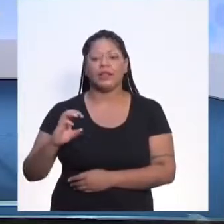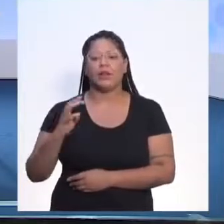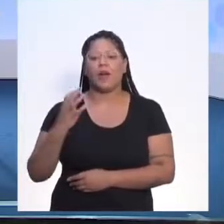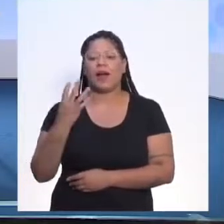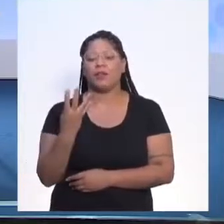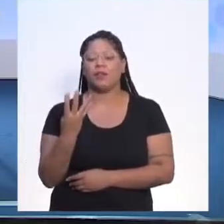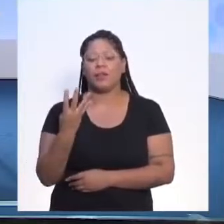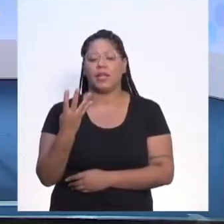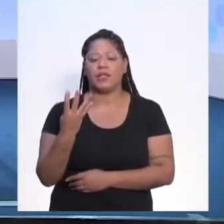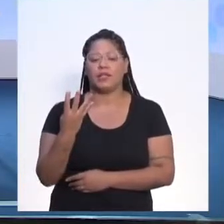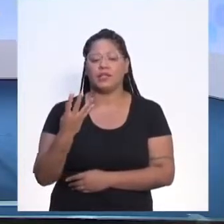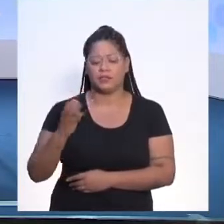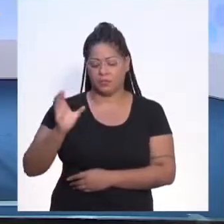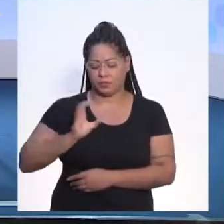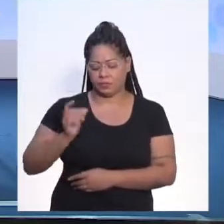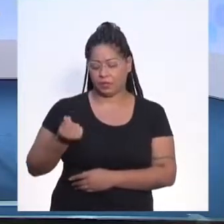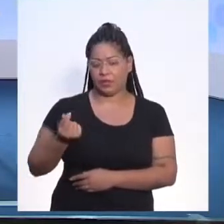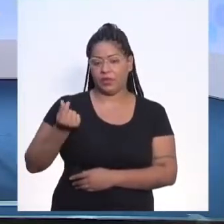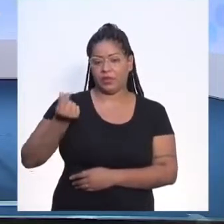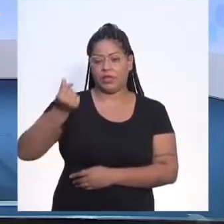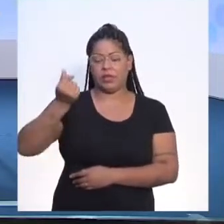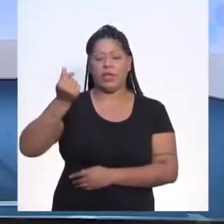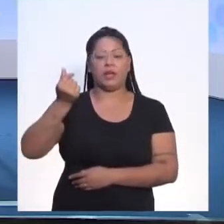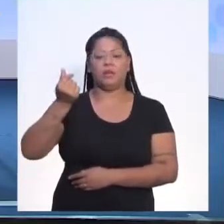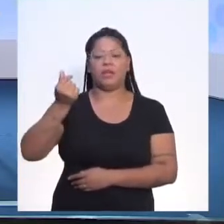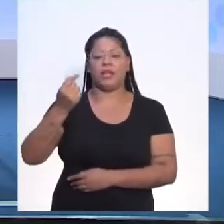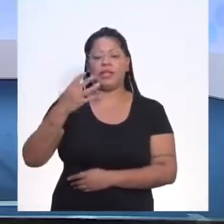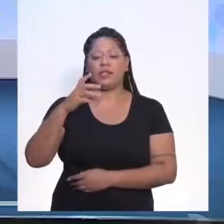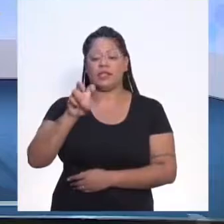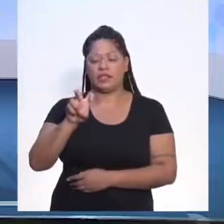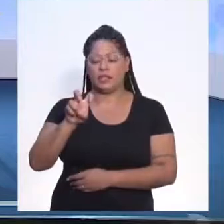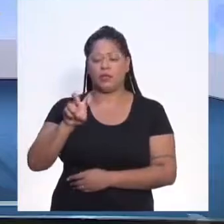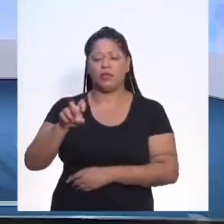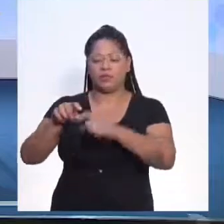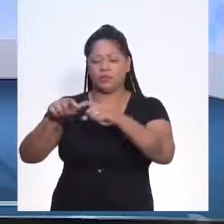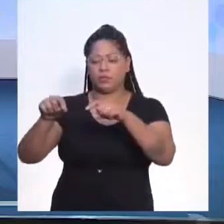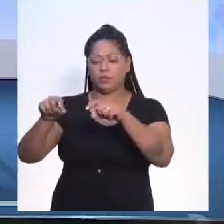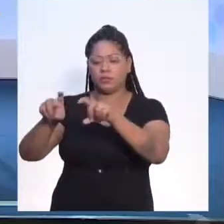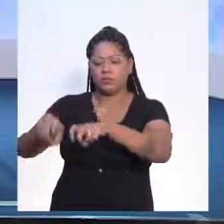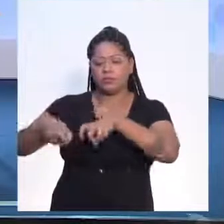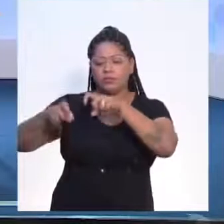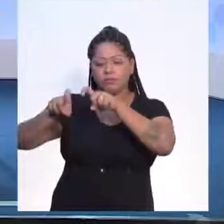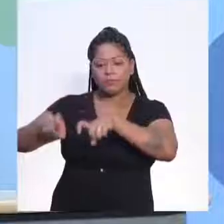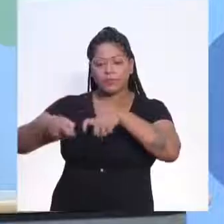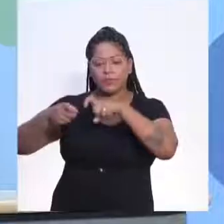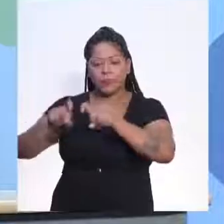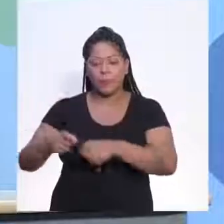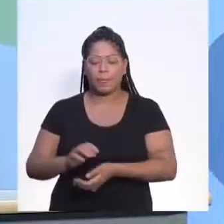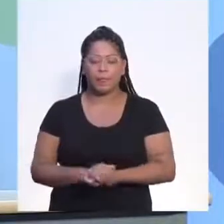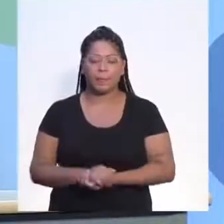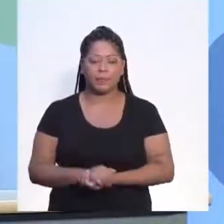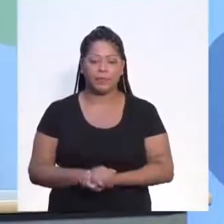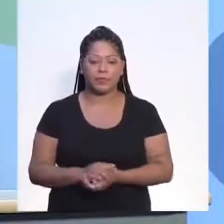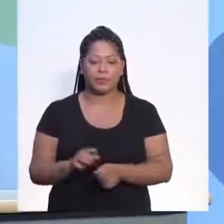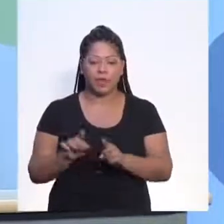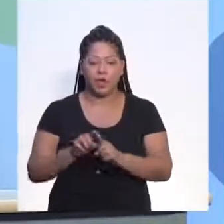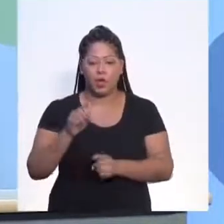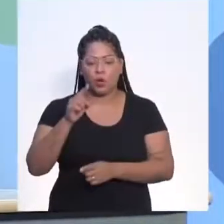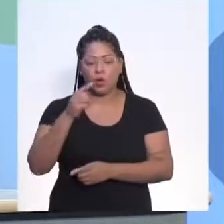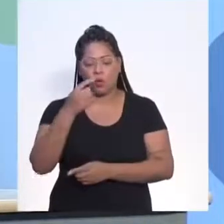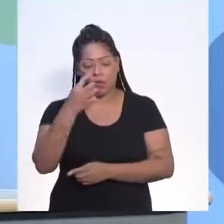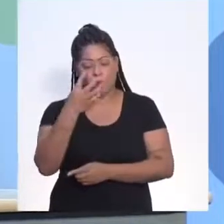e camponeses. 1, 2, 3. Não, será? Aí teve a sequência 4, 1,